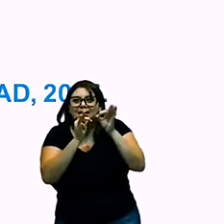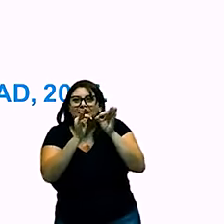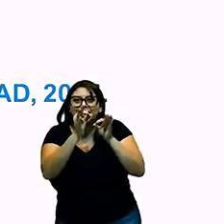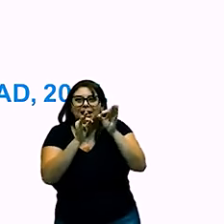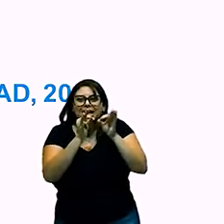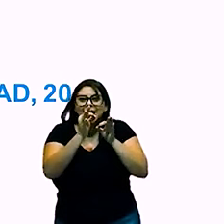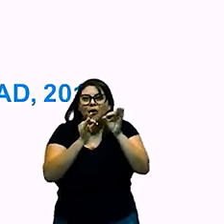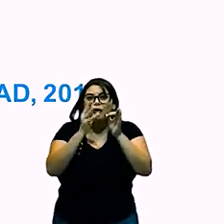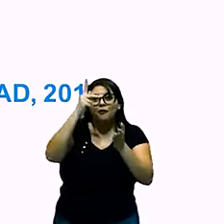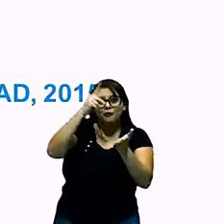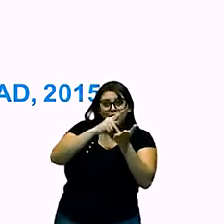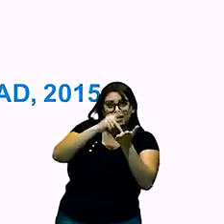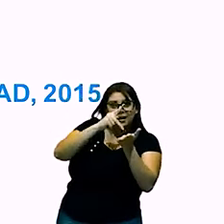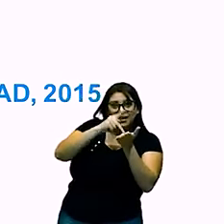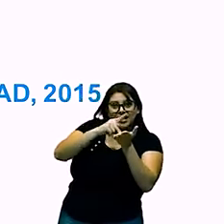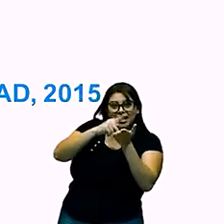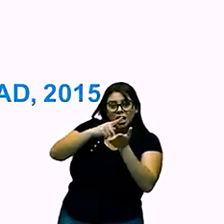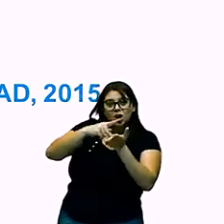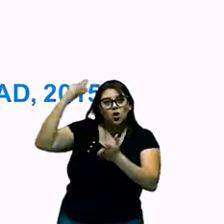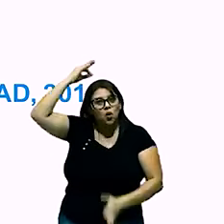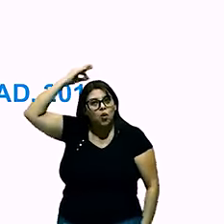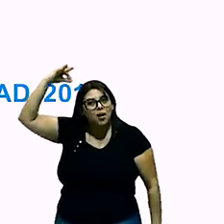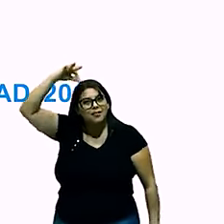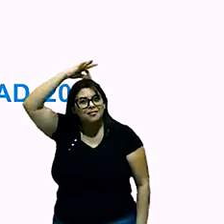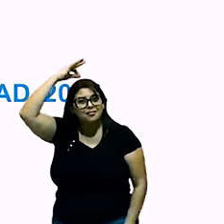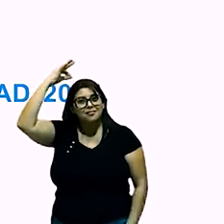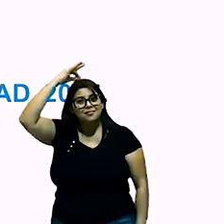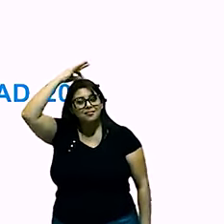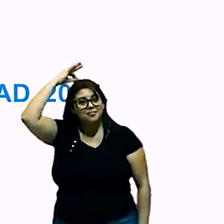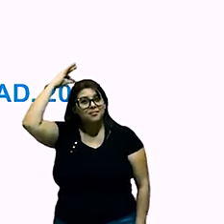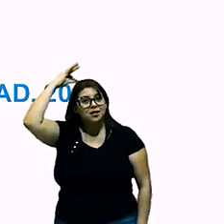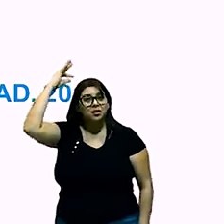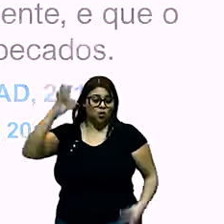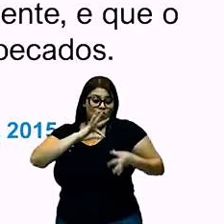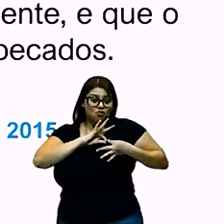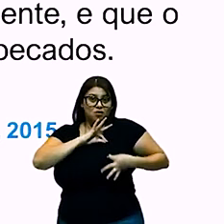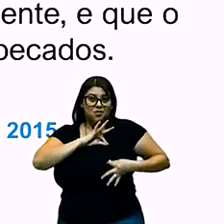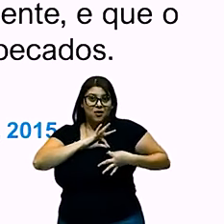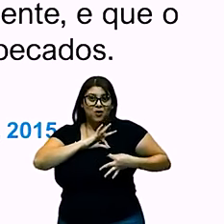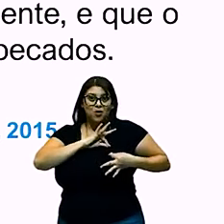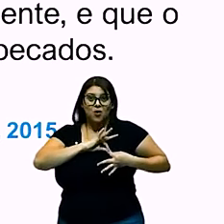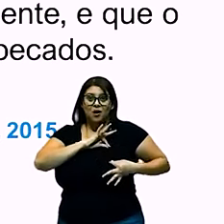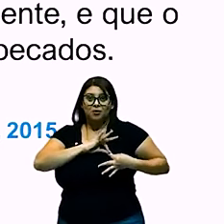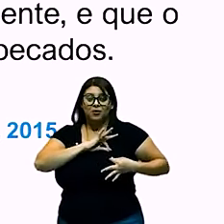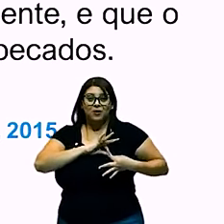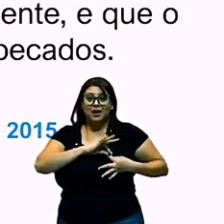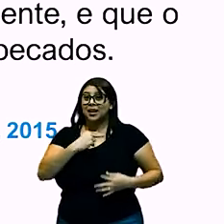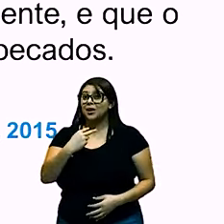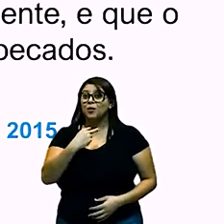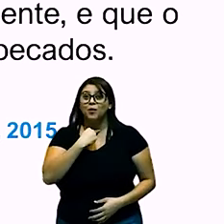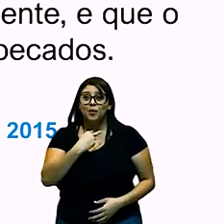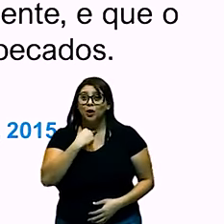sem a graça. Sem a graça, o livre-arbítrio é incapaz de fazer isso. Ele continua escrevendo